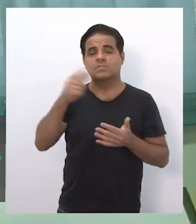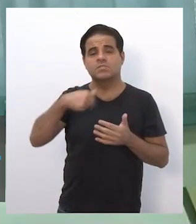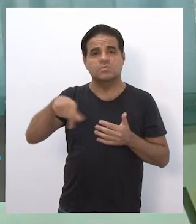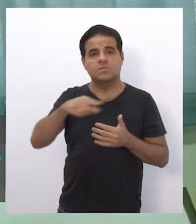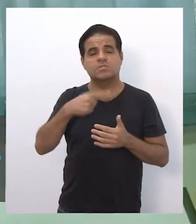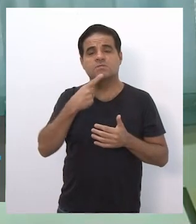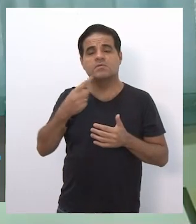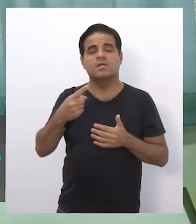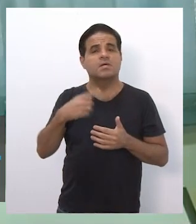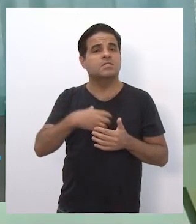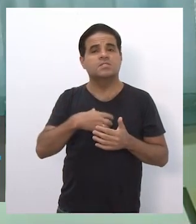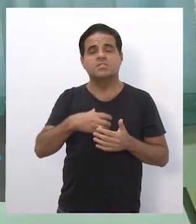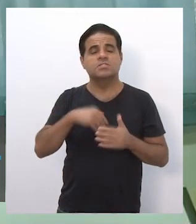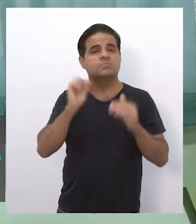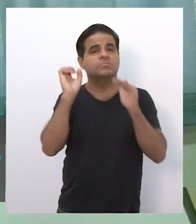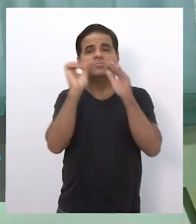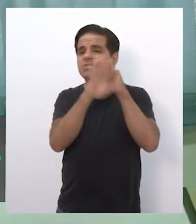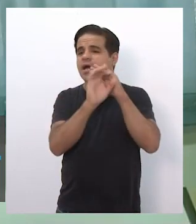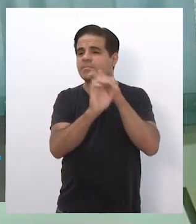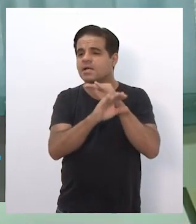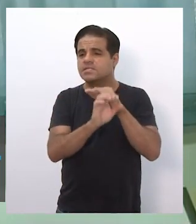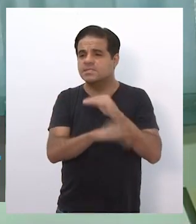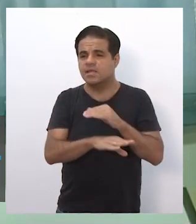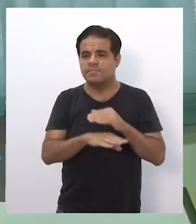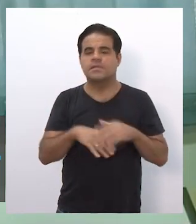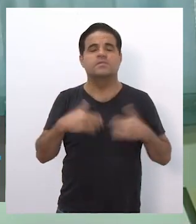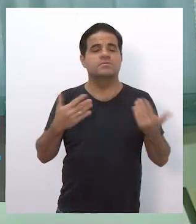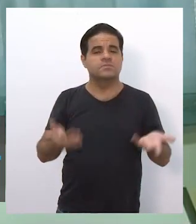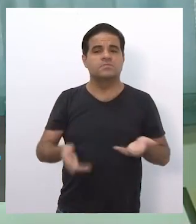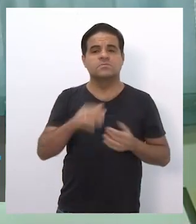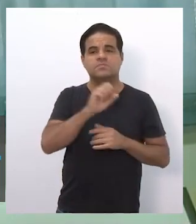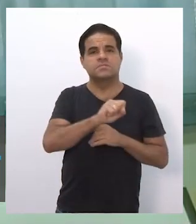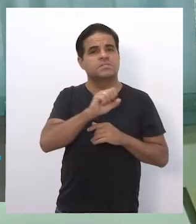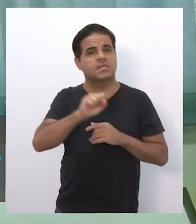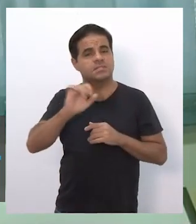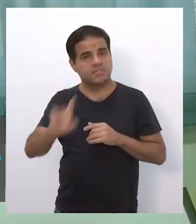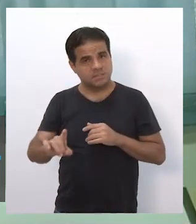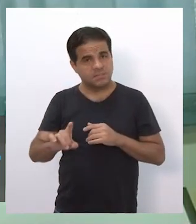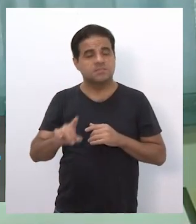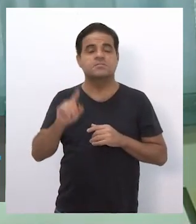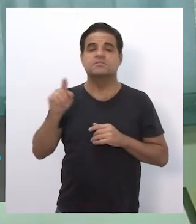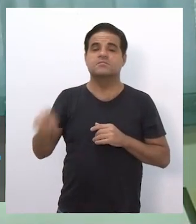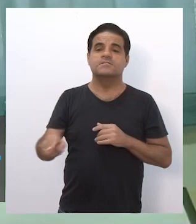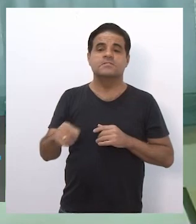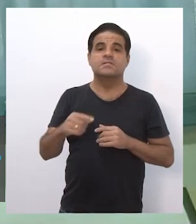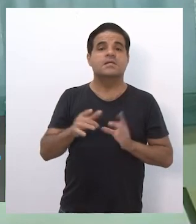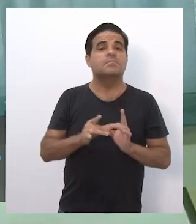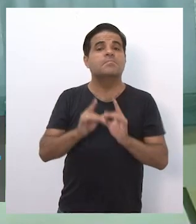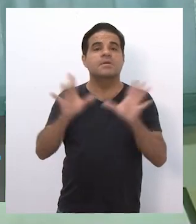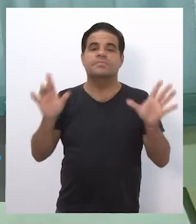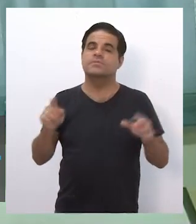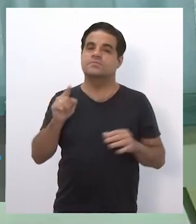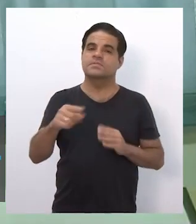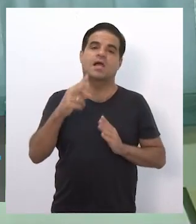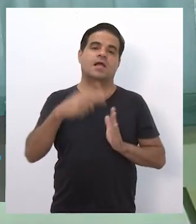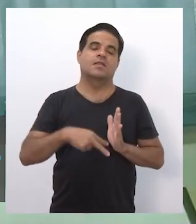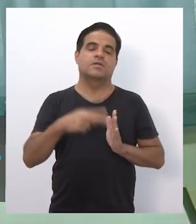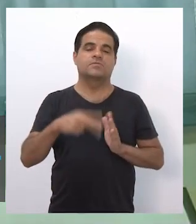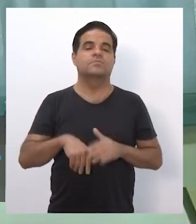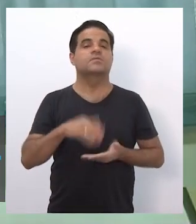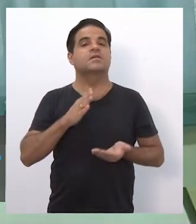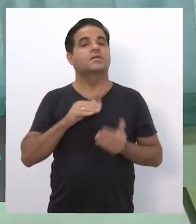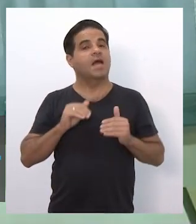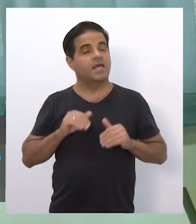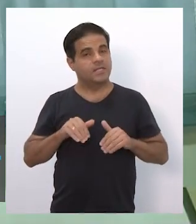apenas de tipos de armazenamento. Um armazenamento SSD, ele te permite tanto a leitura de arquivo